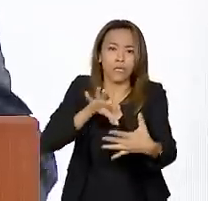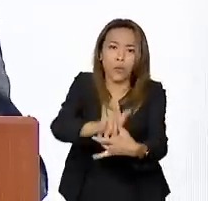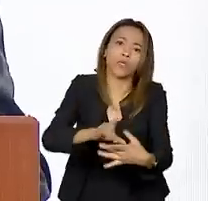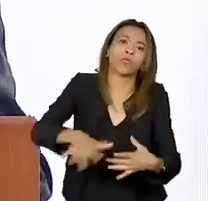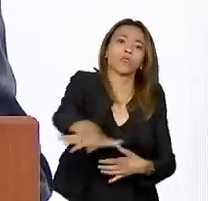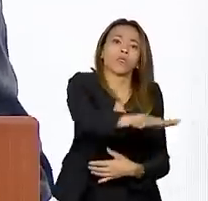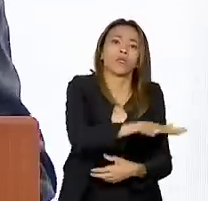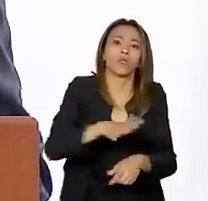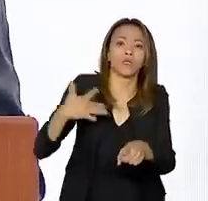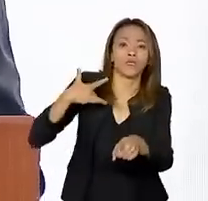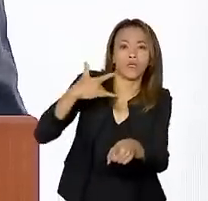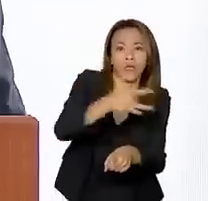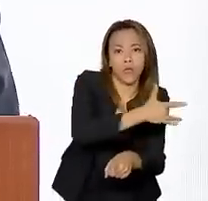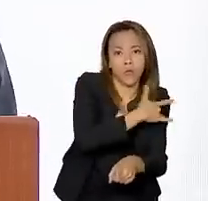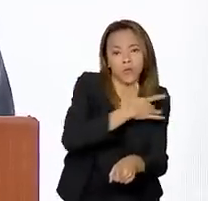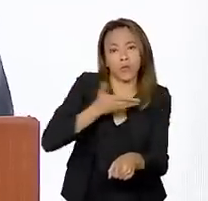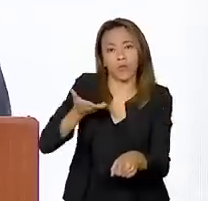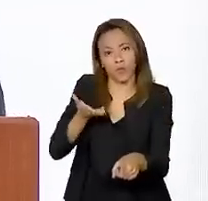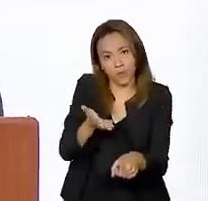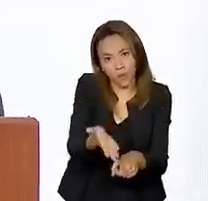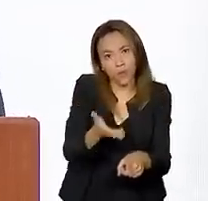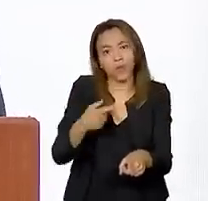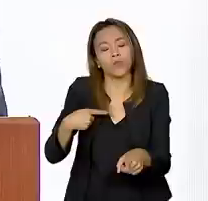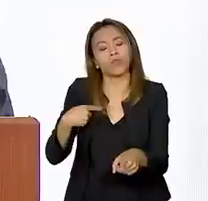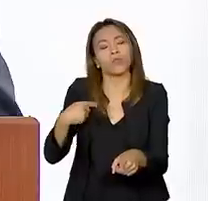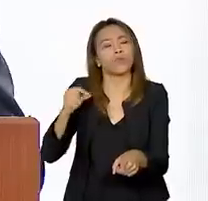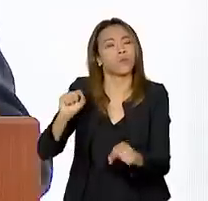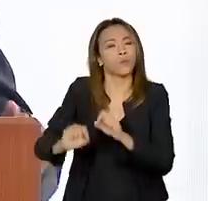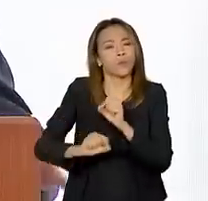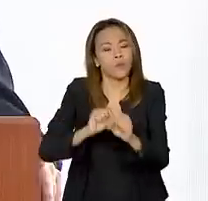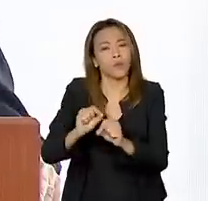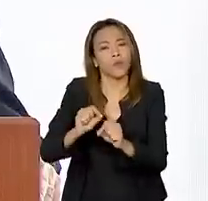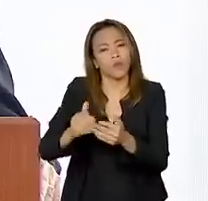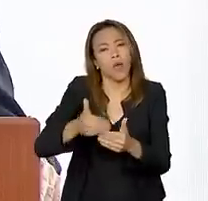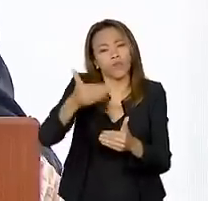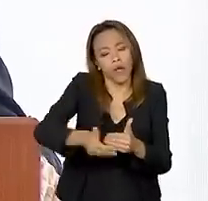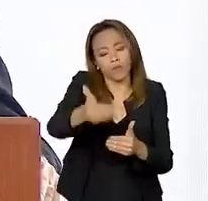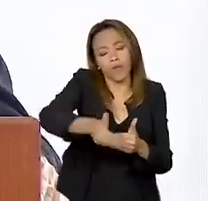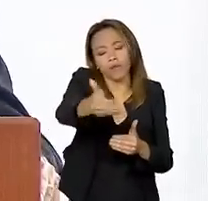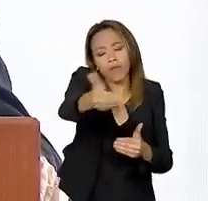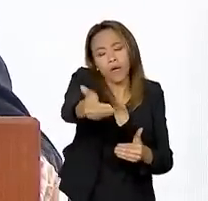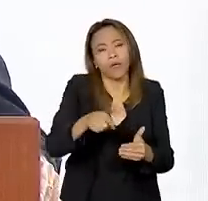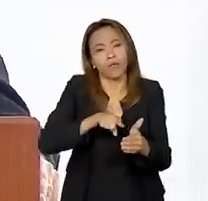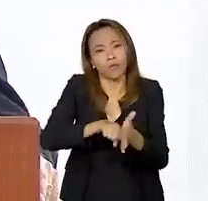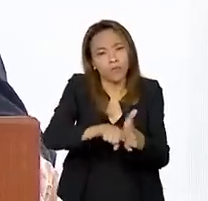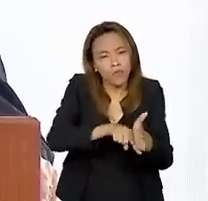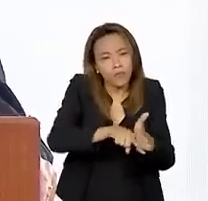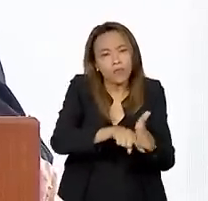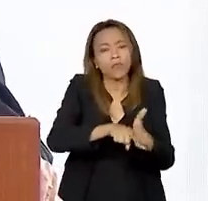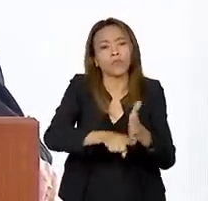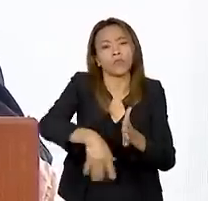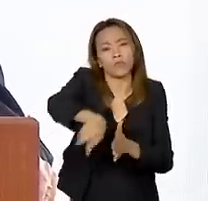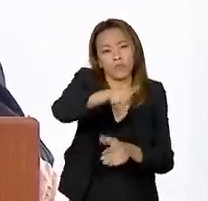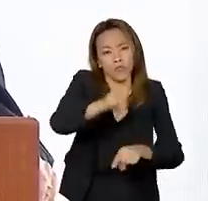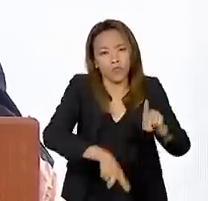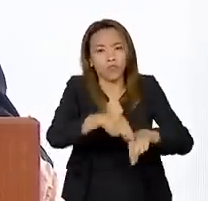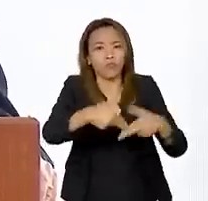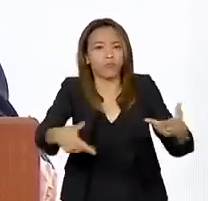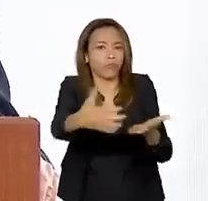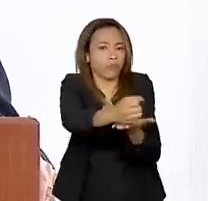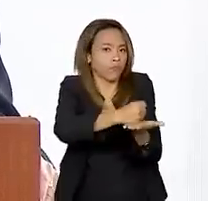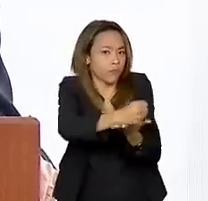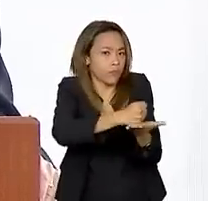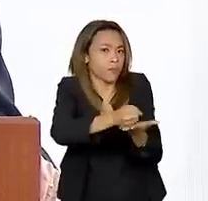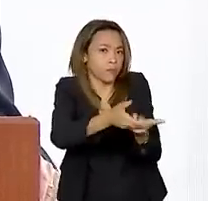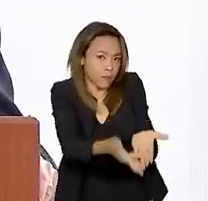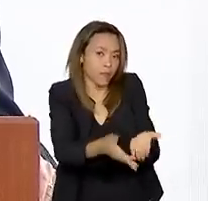pela longevidade, quer seja pela evolução dos medicamentos biológicos, químicos e tudo mais. E